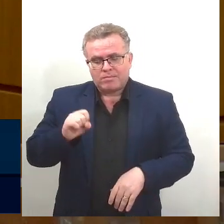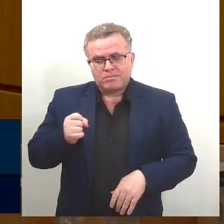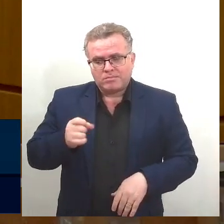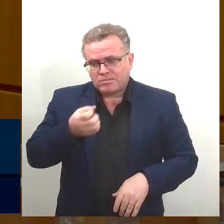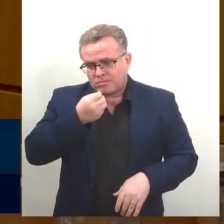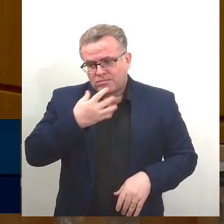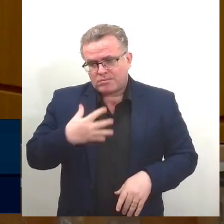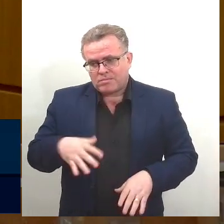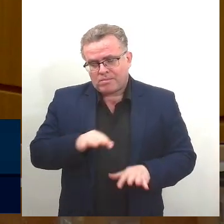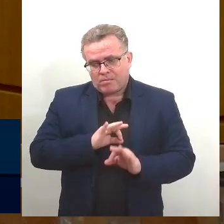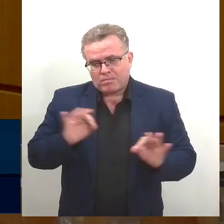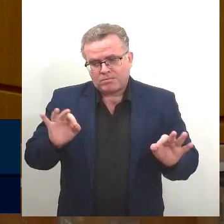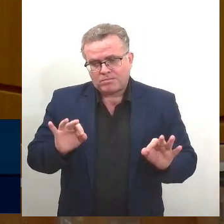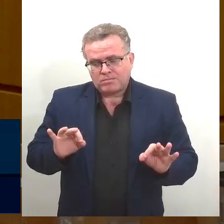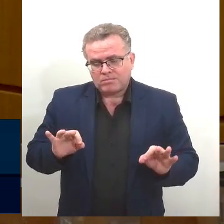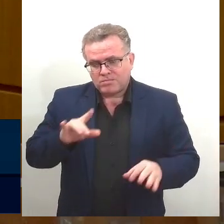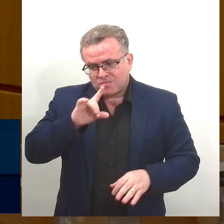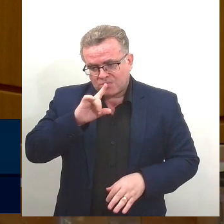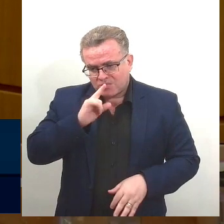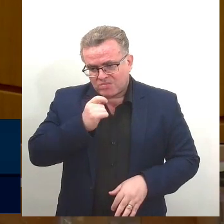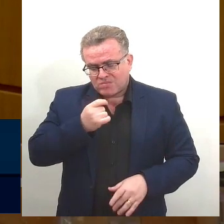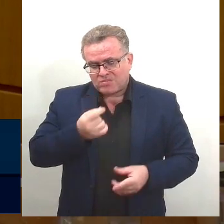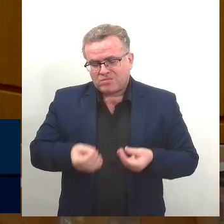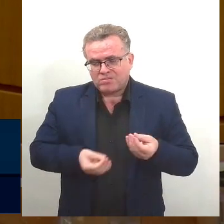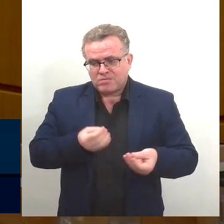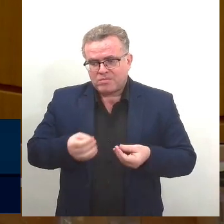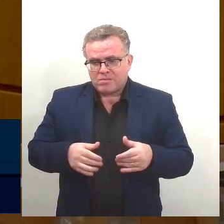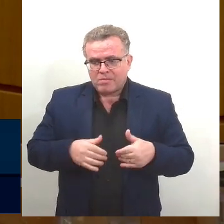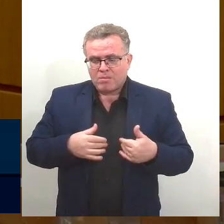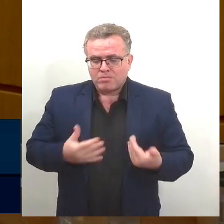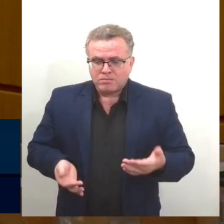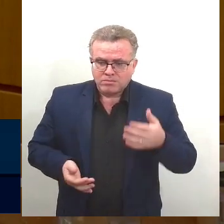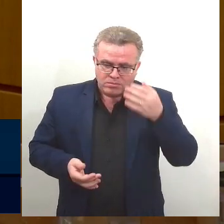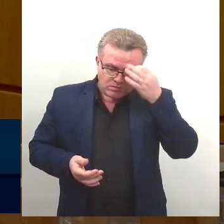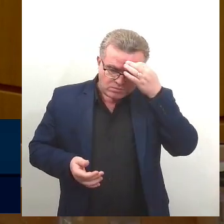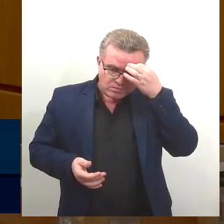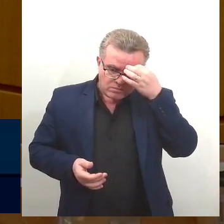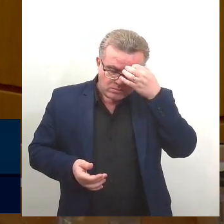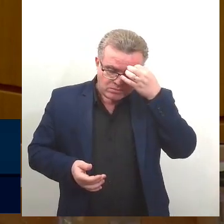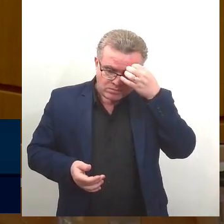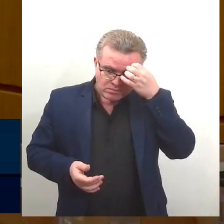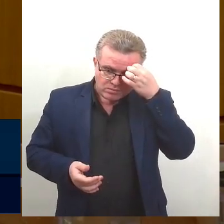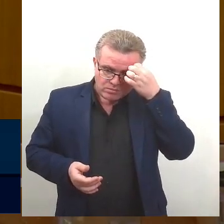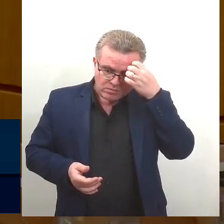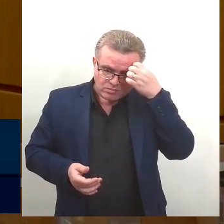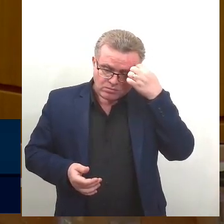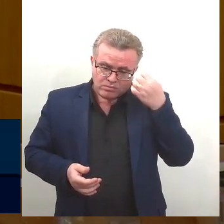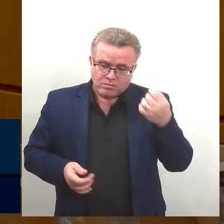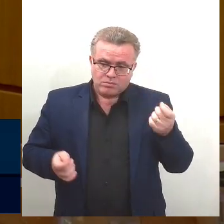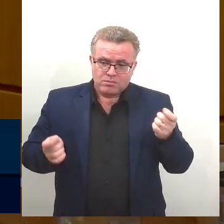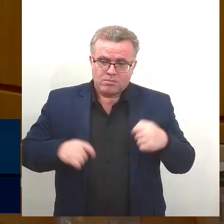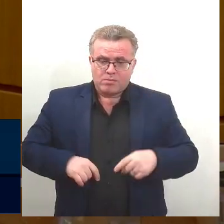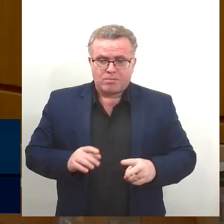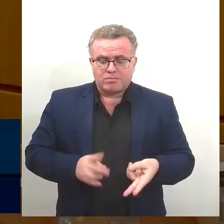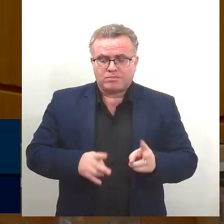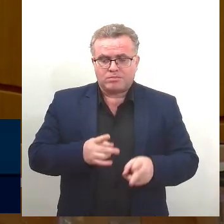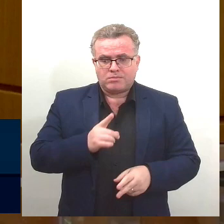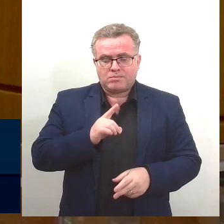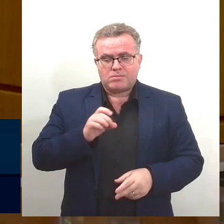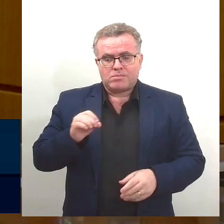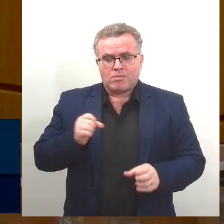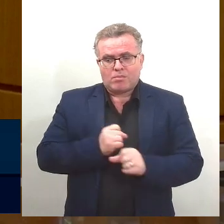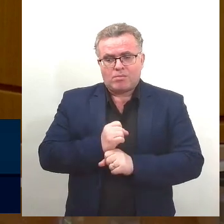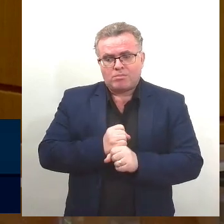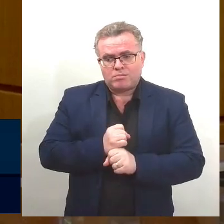nova, né, quase uma adolescente ainda, aí de 100 e poucos anos, e tem tudo para ser feito,